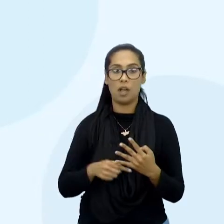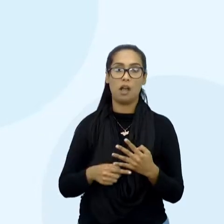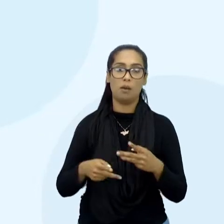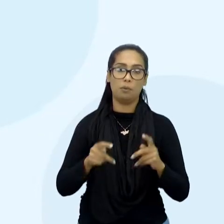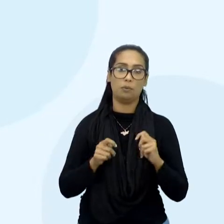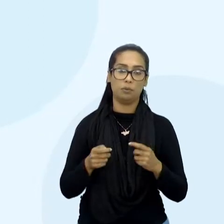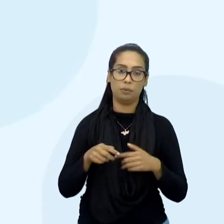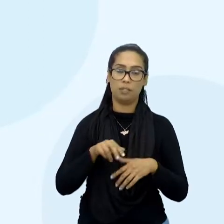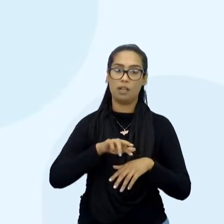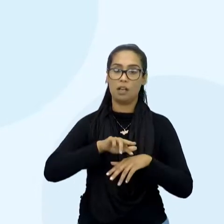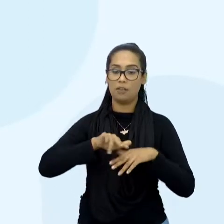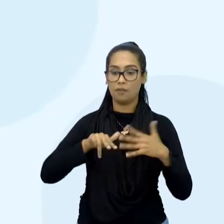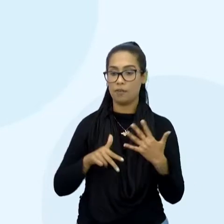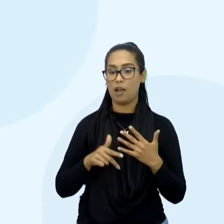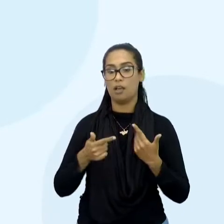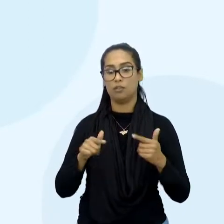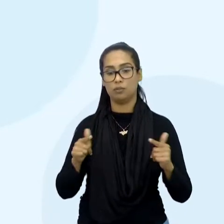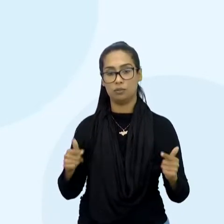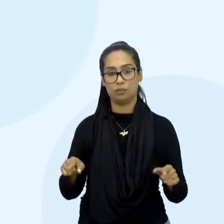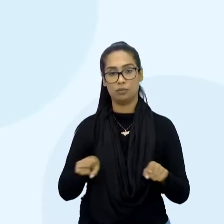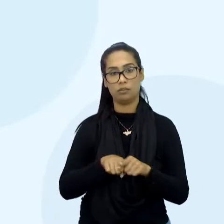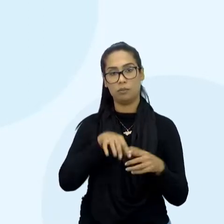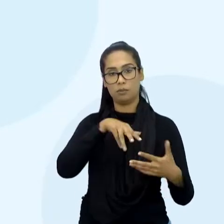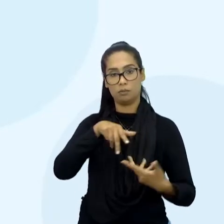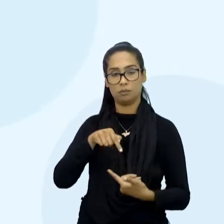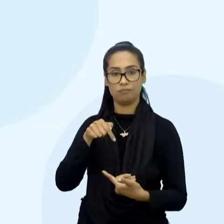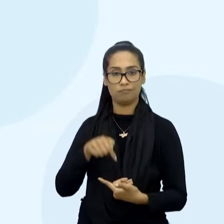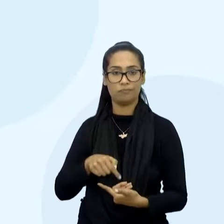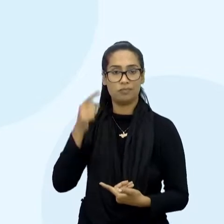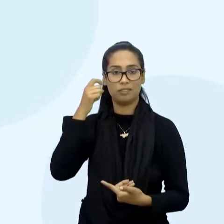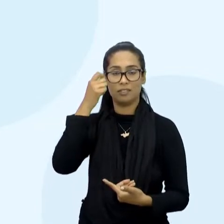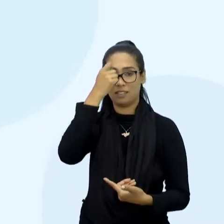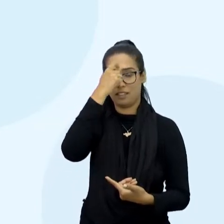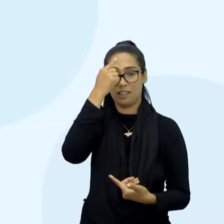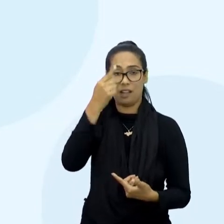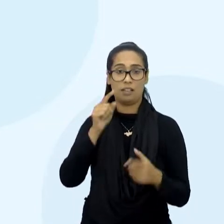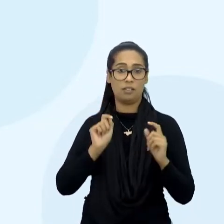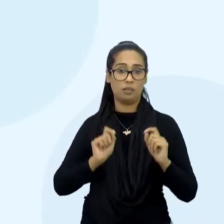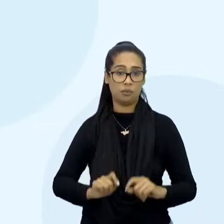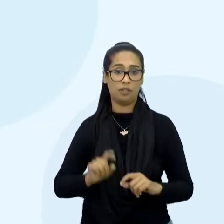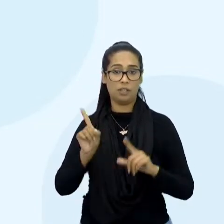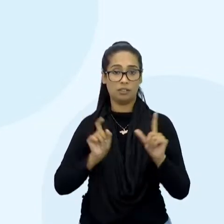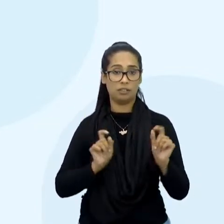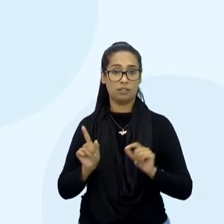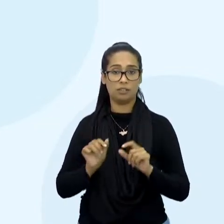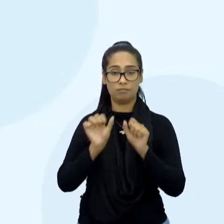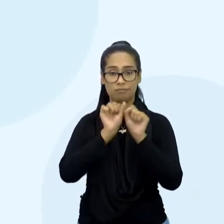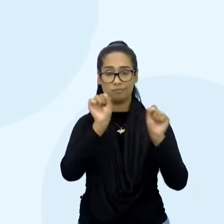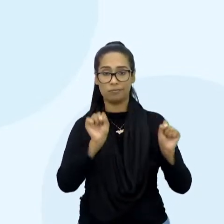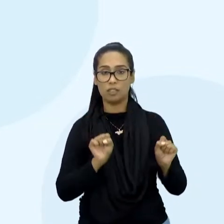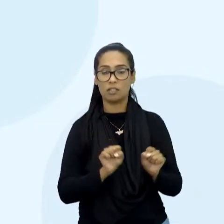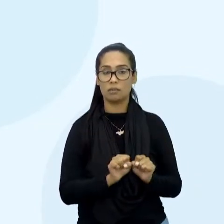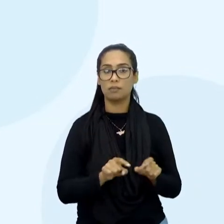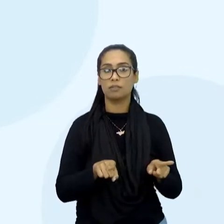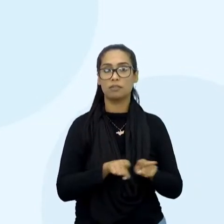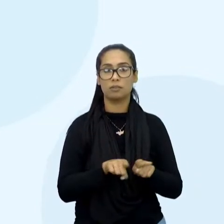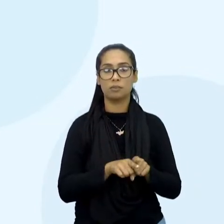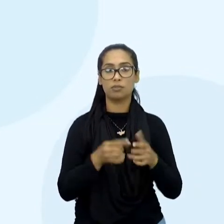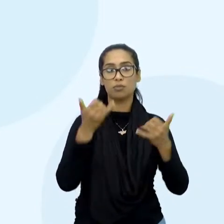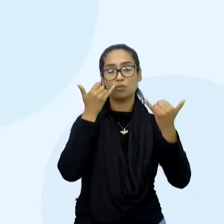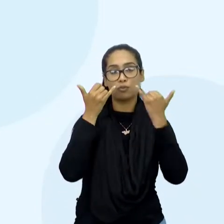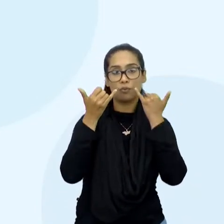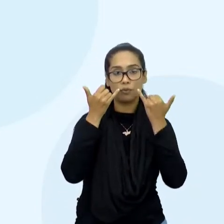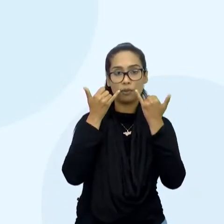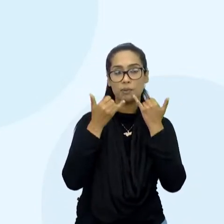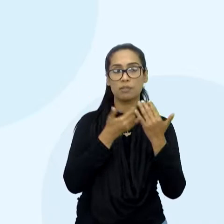local, regional, nacional ou global. A ideia, né, a partir dessa seleção e sistematização de